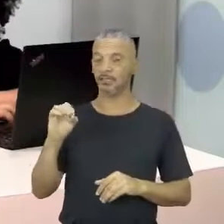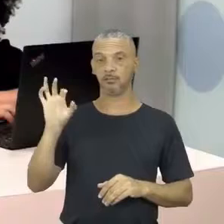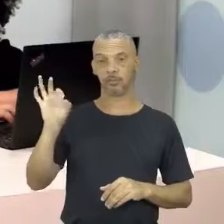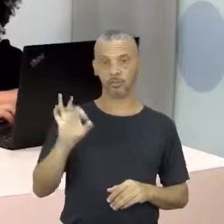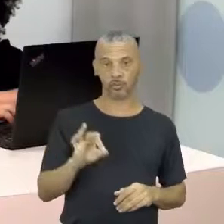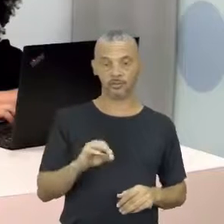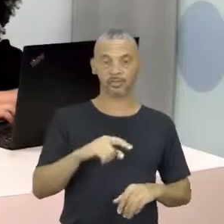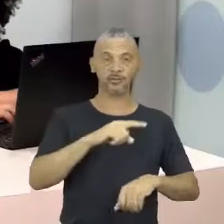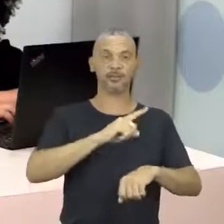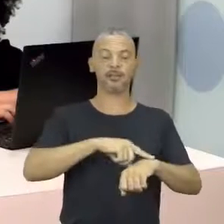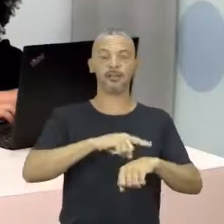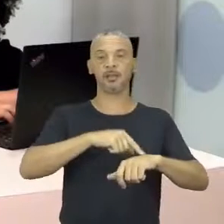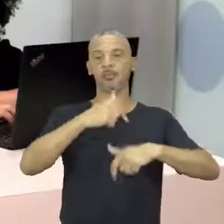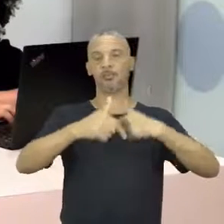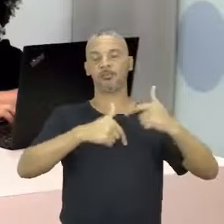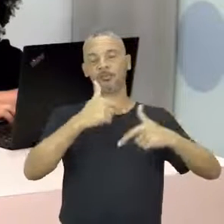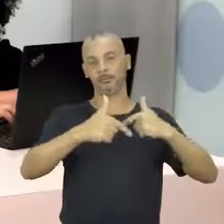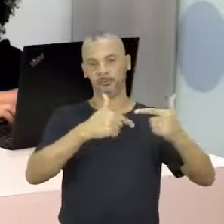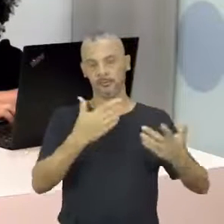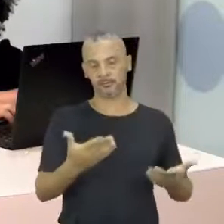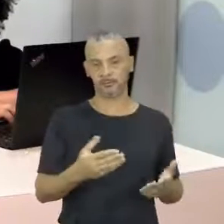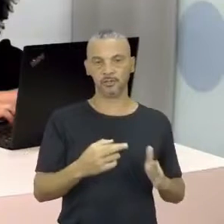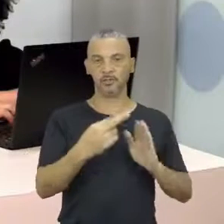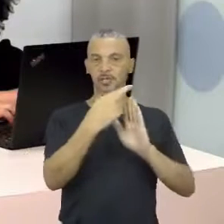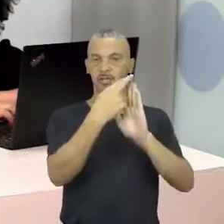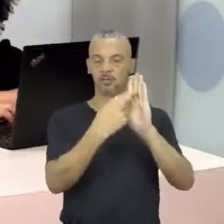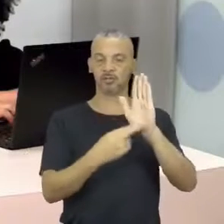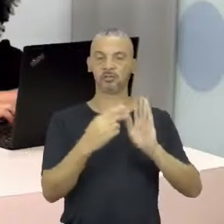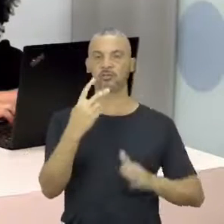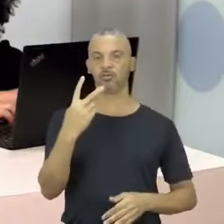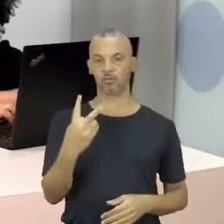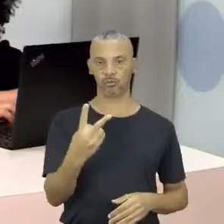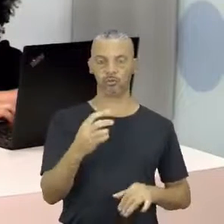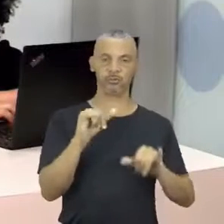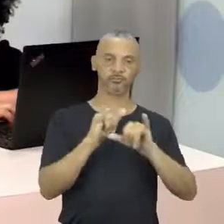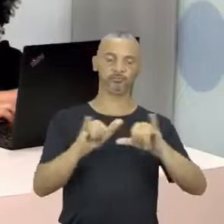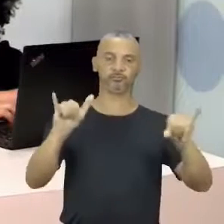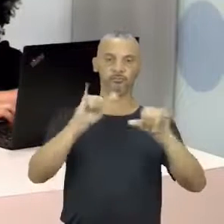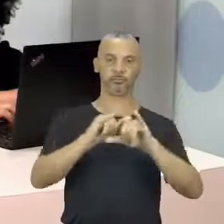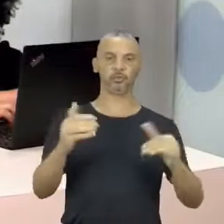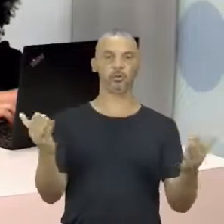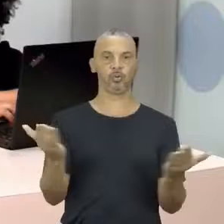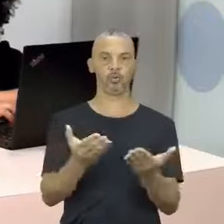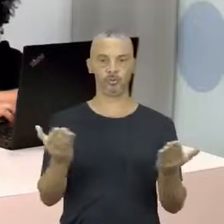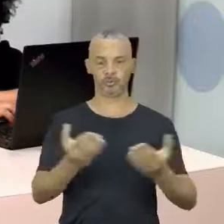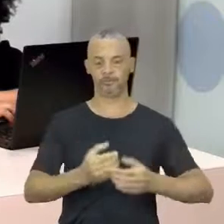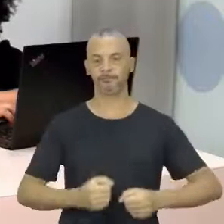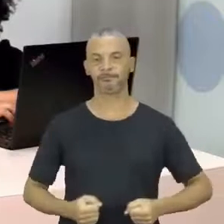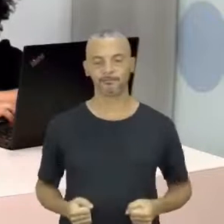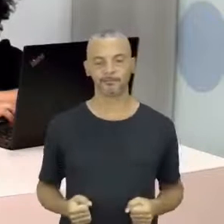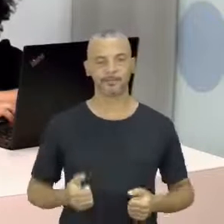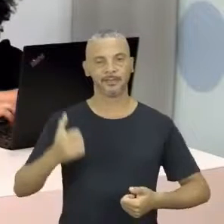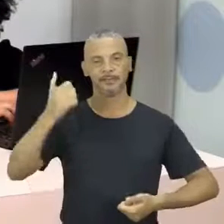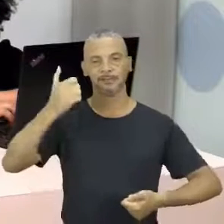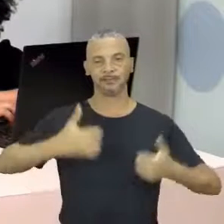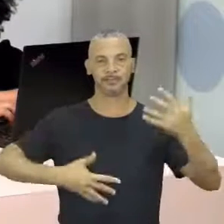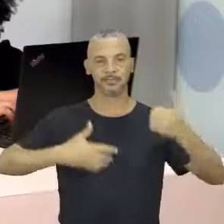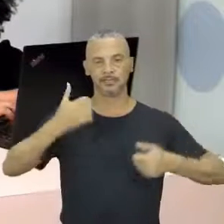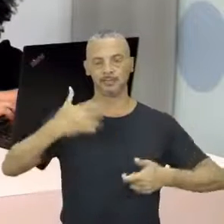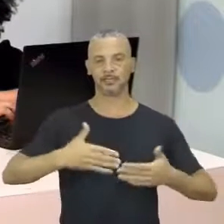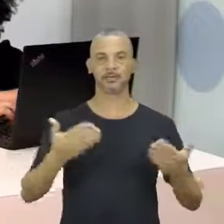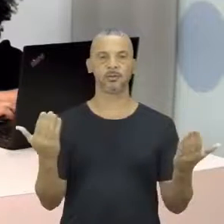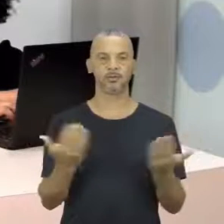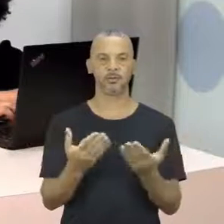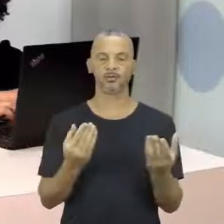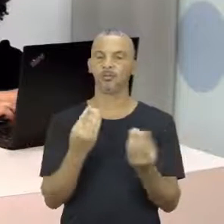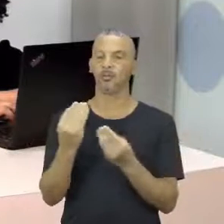de magistério, tá? Isso está na resolução 2, que saiu hoje, publicada em Diário Oficial. Então, a gente vai falar sobre esse detalhe. Então, é importante